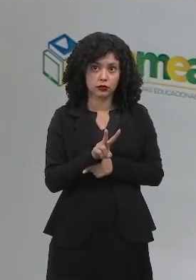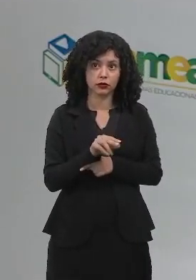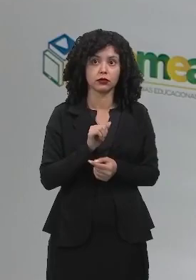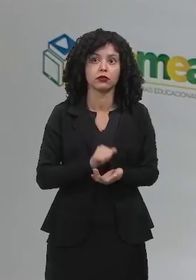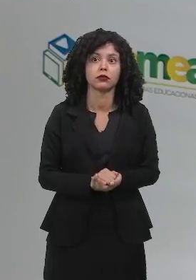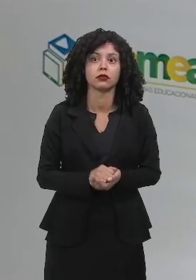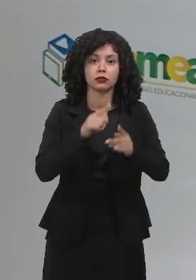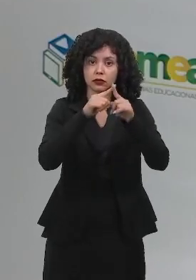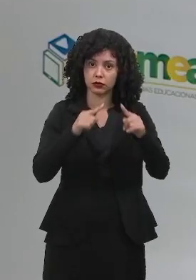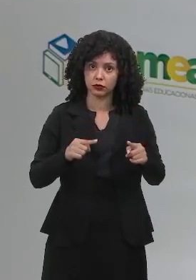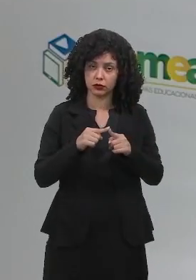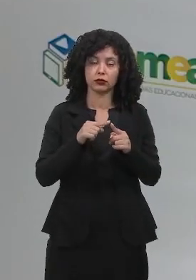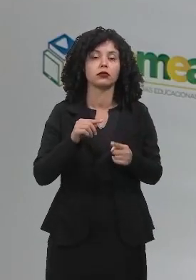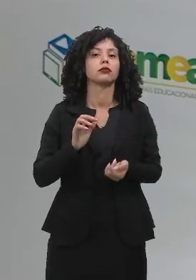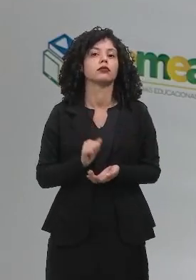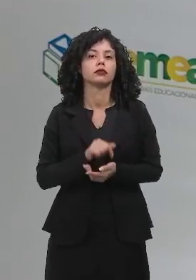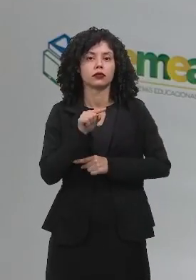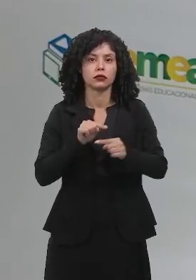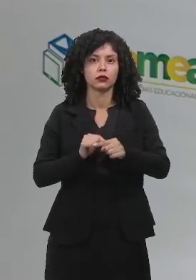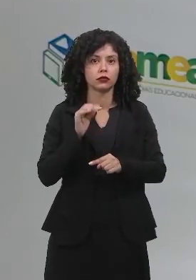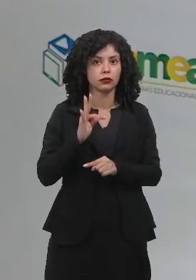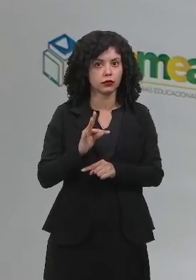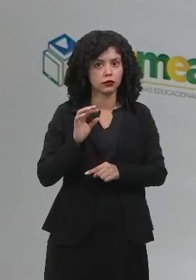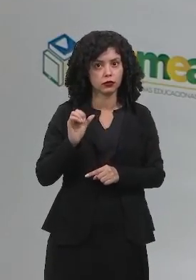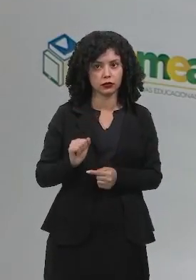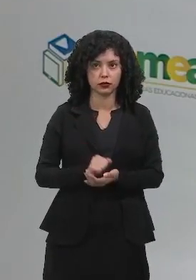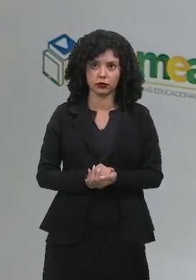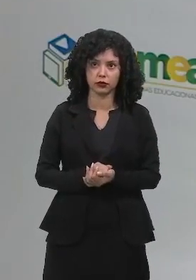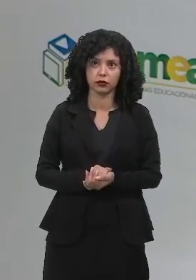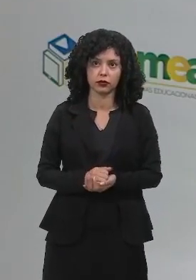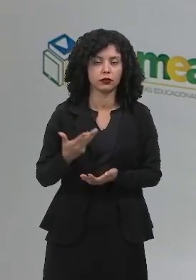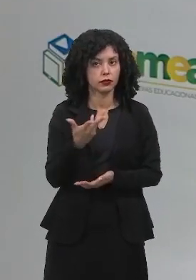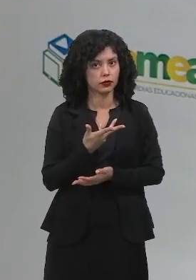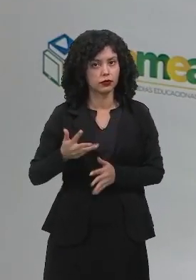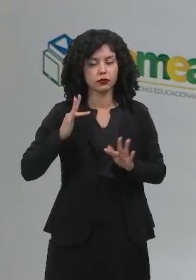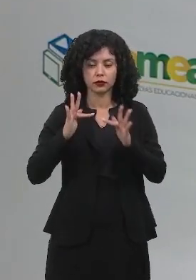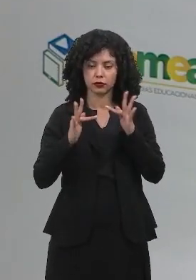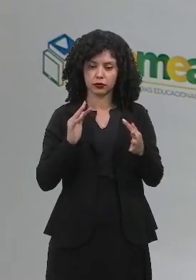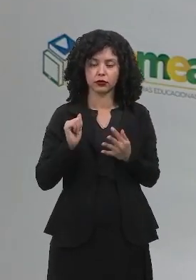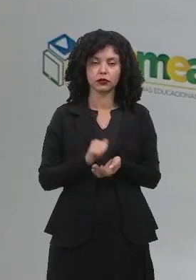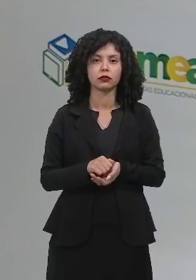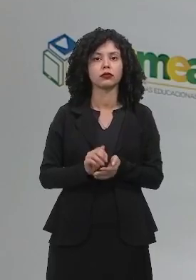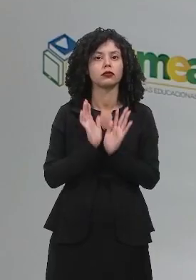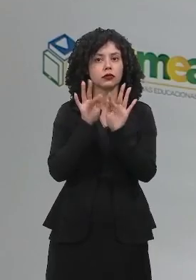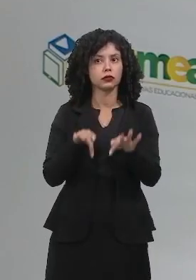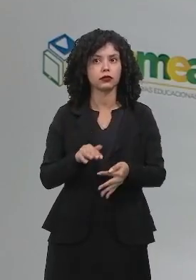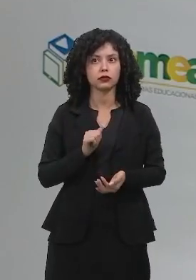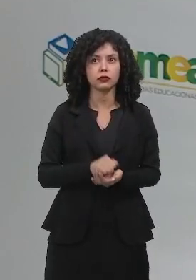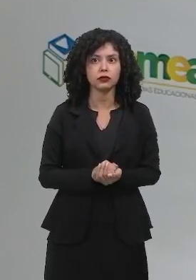quê? ΔS dividido para ΔT. Questão básica de física. Ficamos por aqui